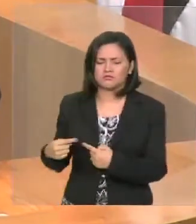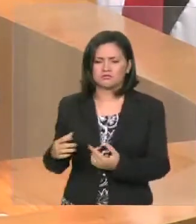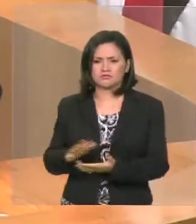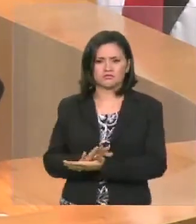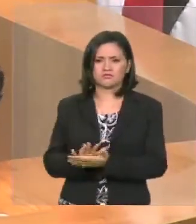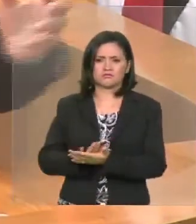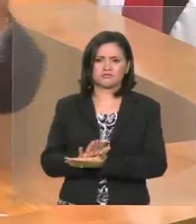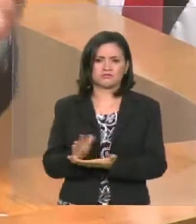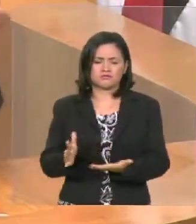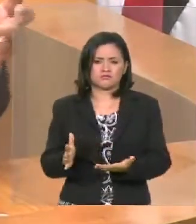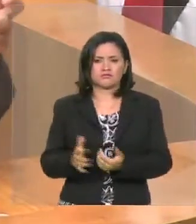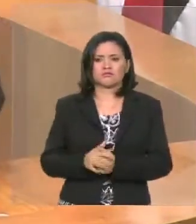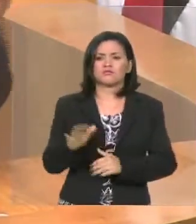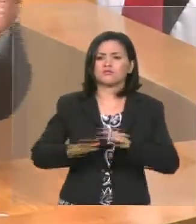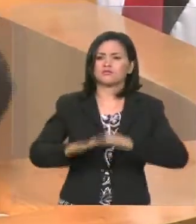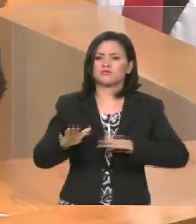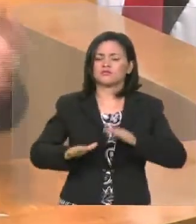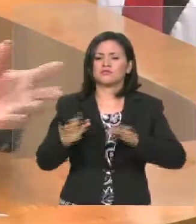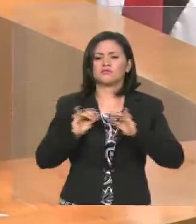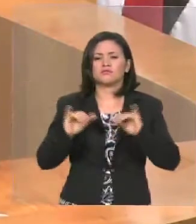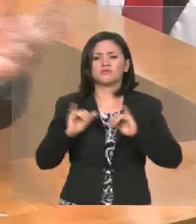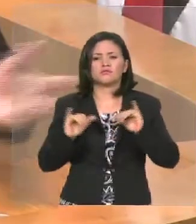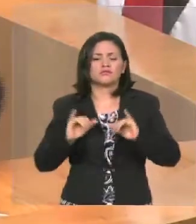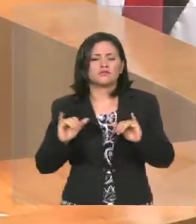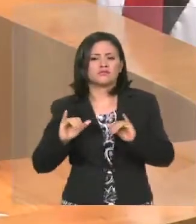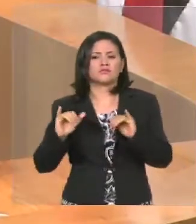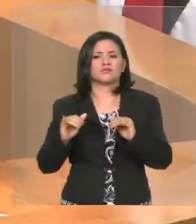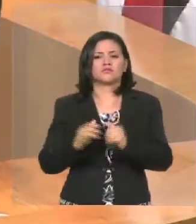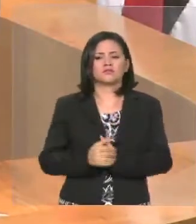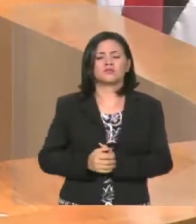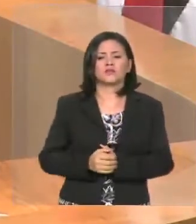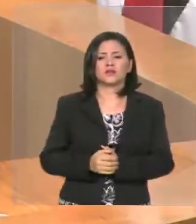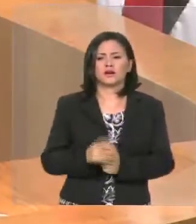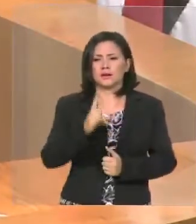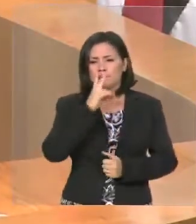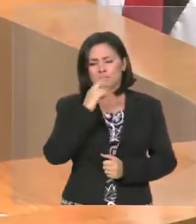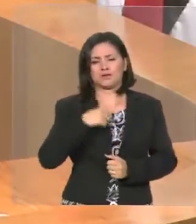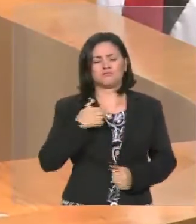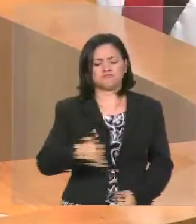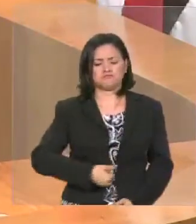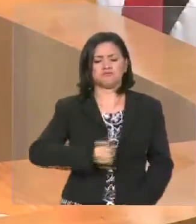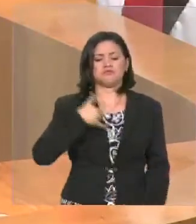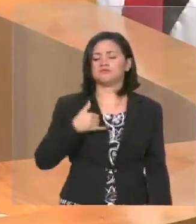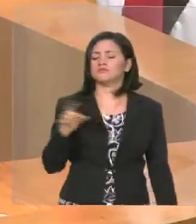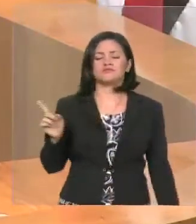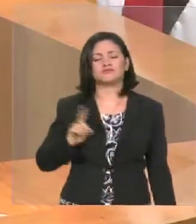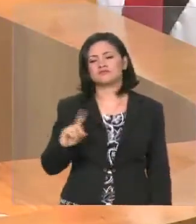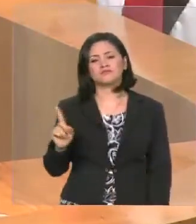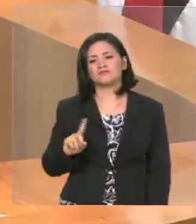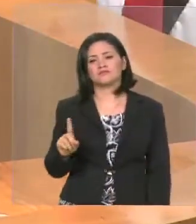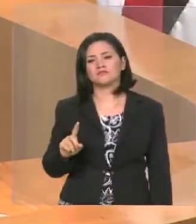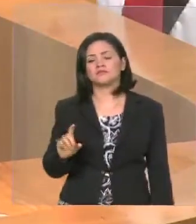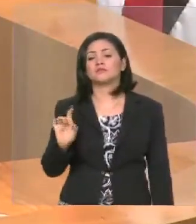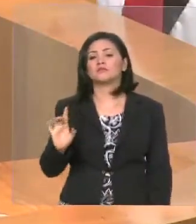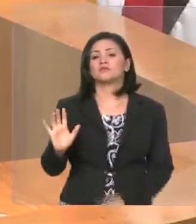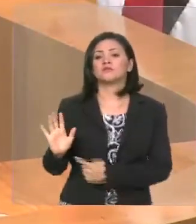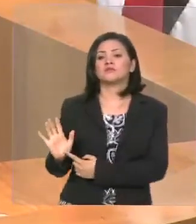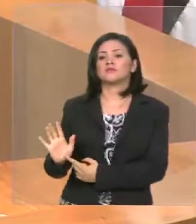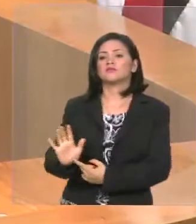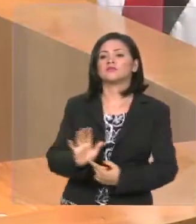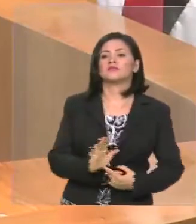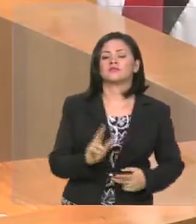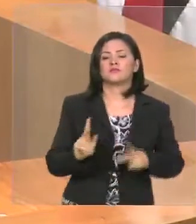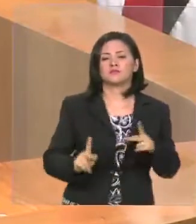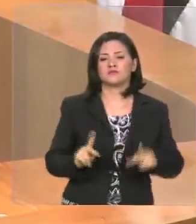E às vezes quando eu falo isso, não para soar com uma arrogância, com prepotência, mas para mostrar ao cidadão, a você que está em casa, a você que está